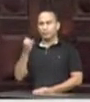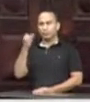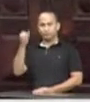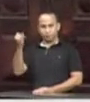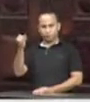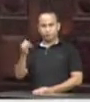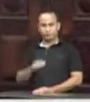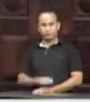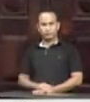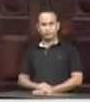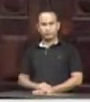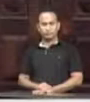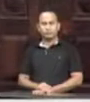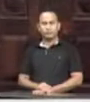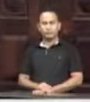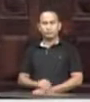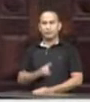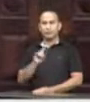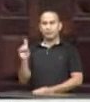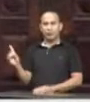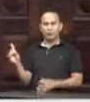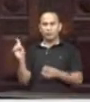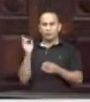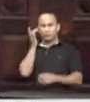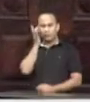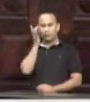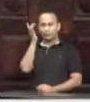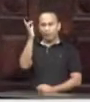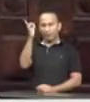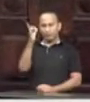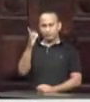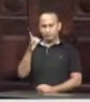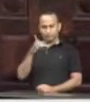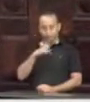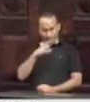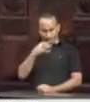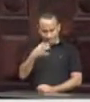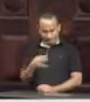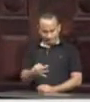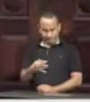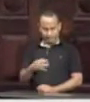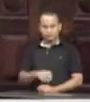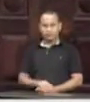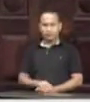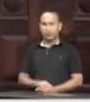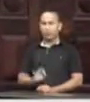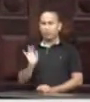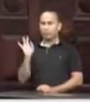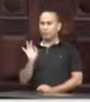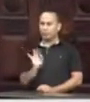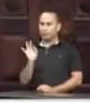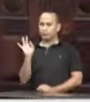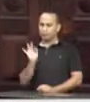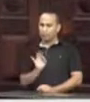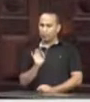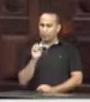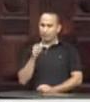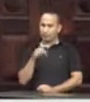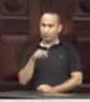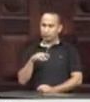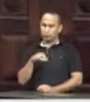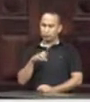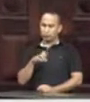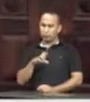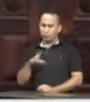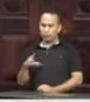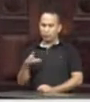importantíssima, e que não foi fácil garantir um percentual do royalty do petróleo,